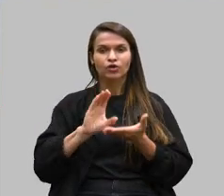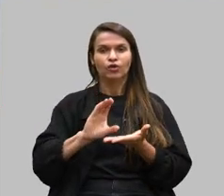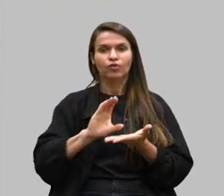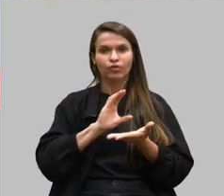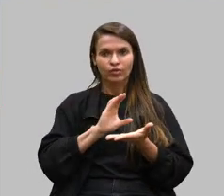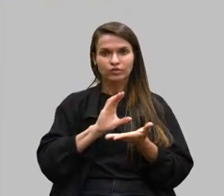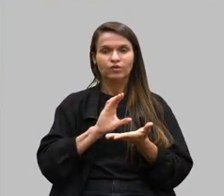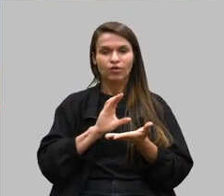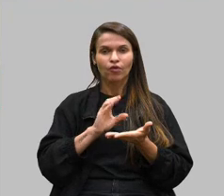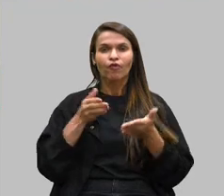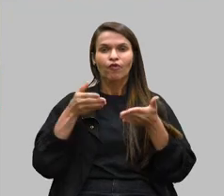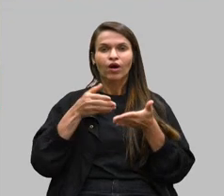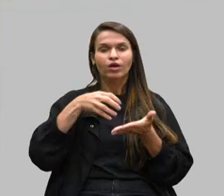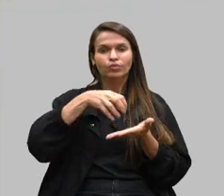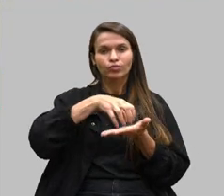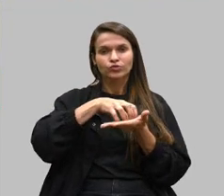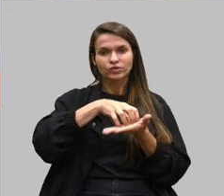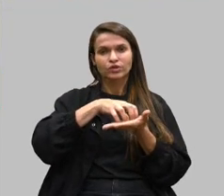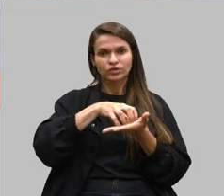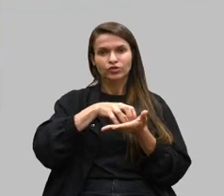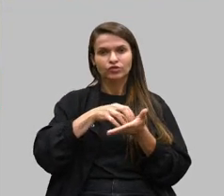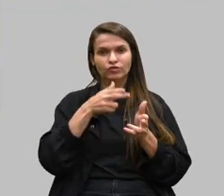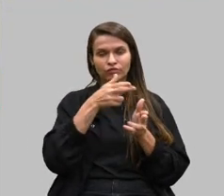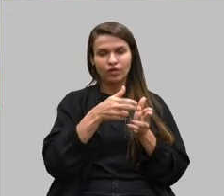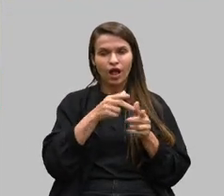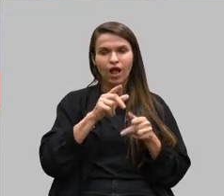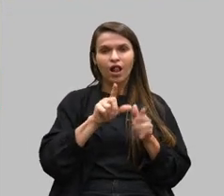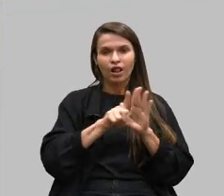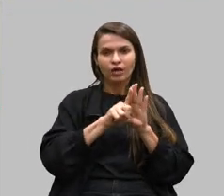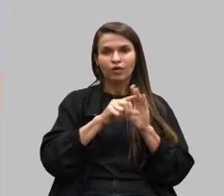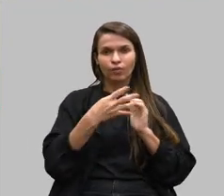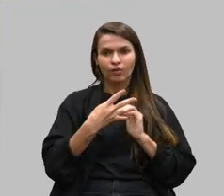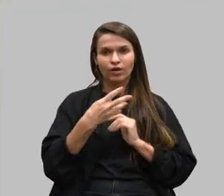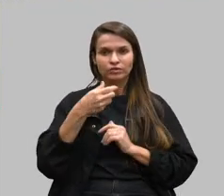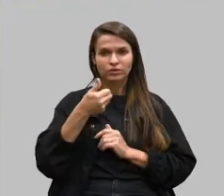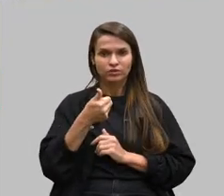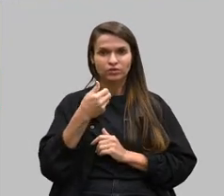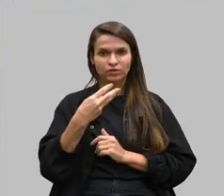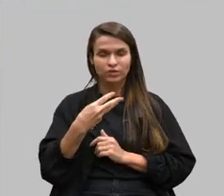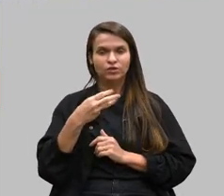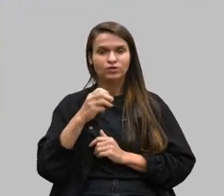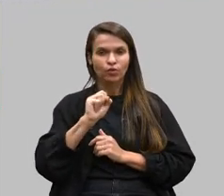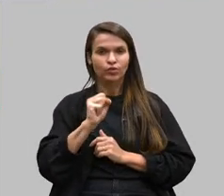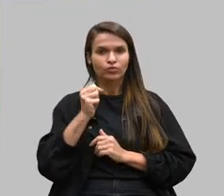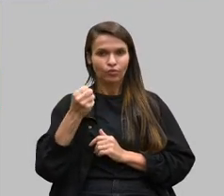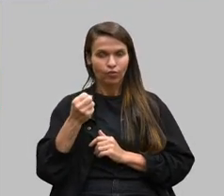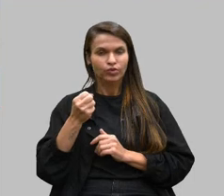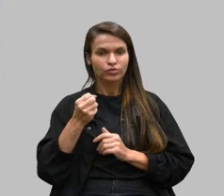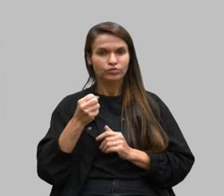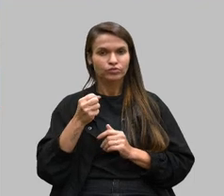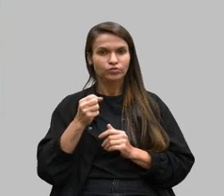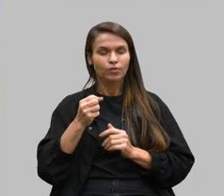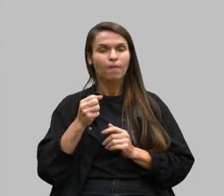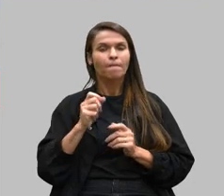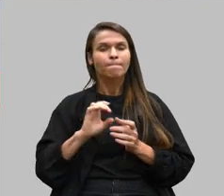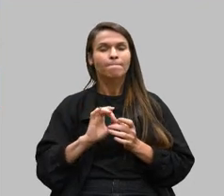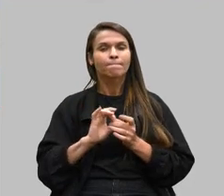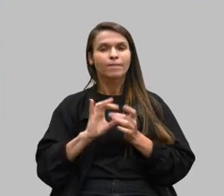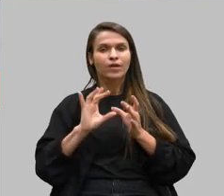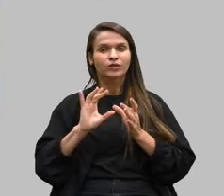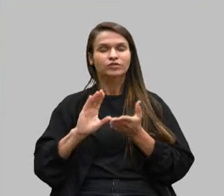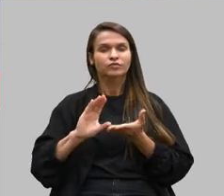para o setor de ferrovias e a lei 13448 de prorrogação permite que esses e